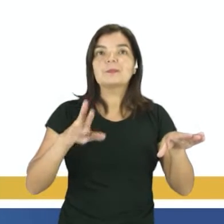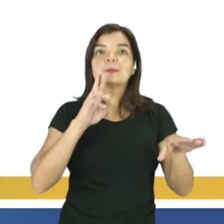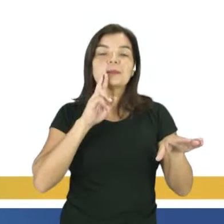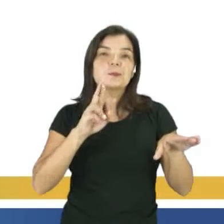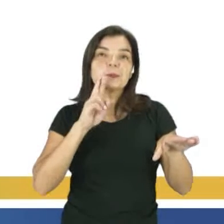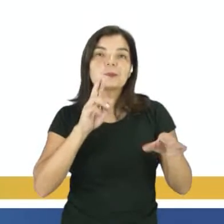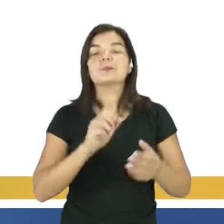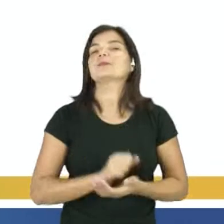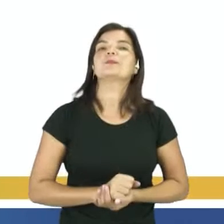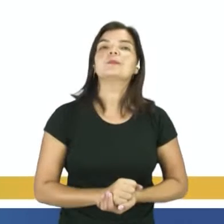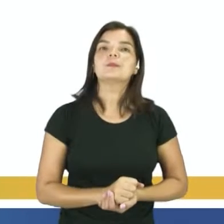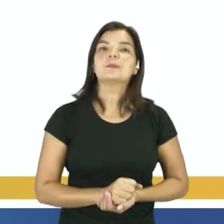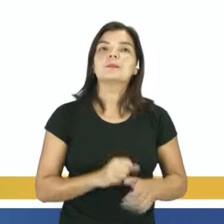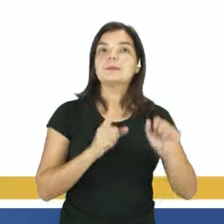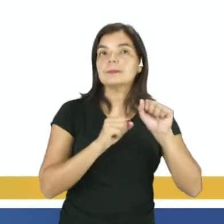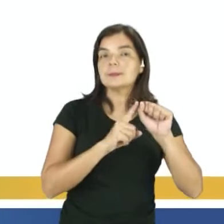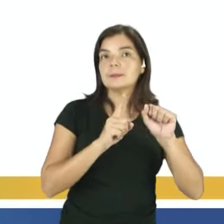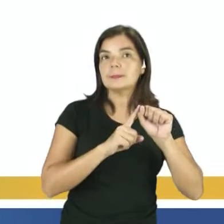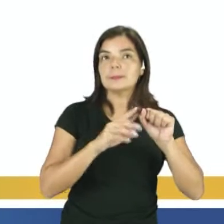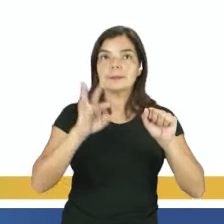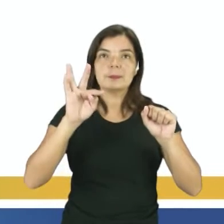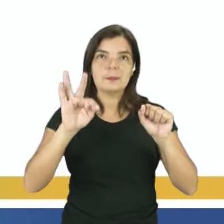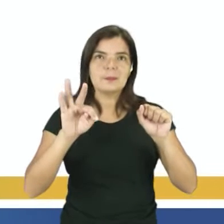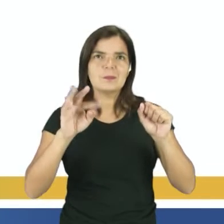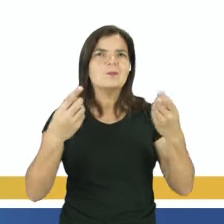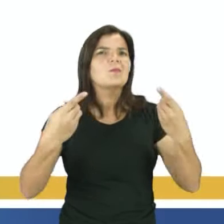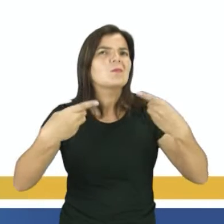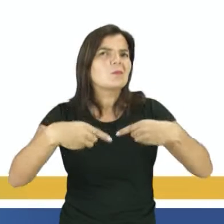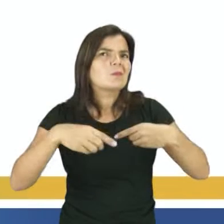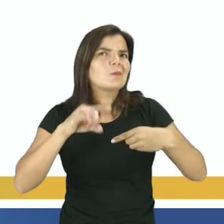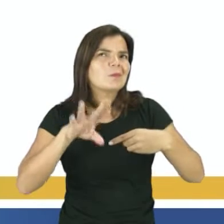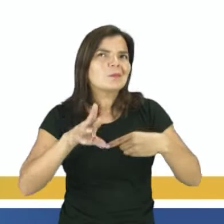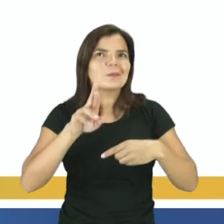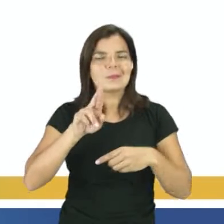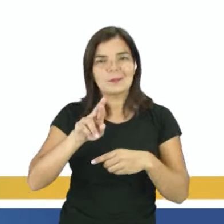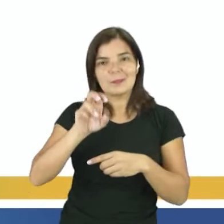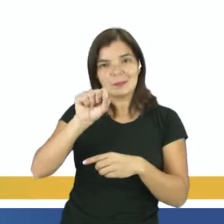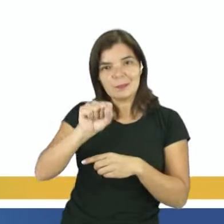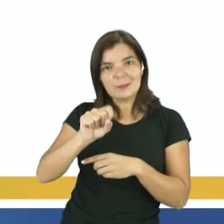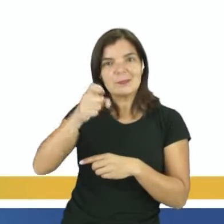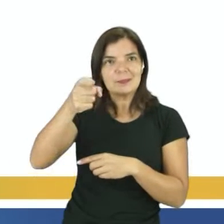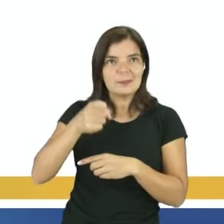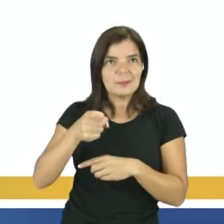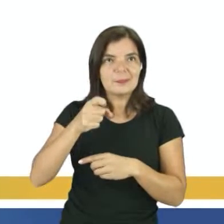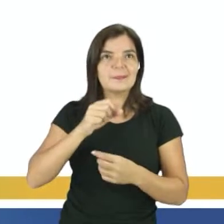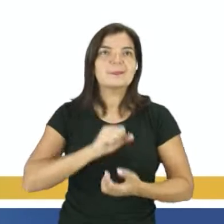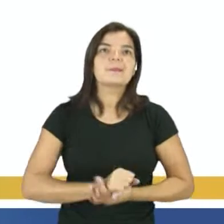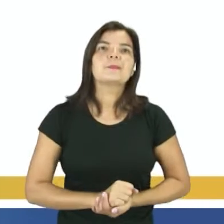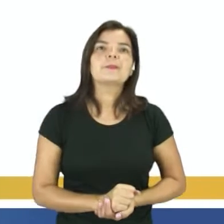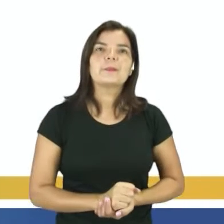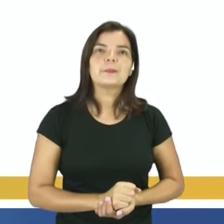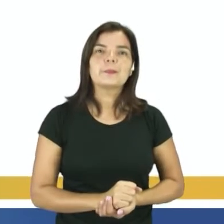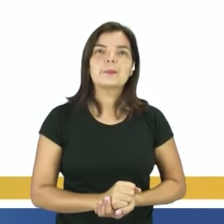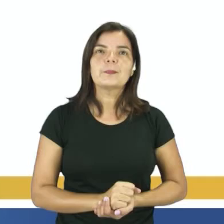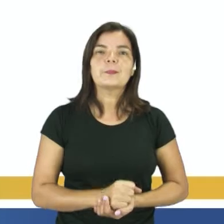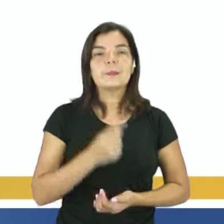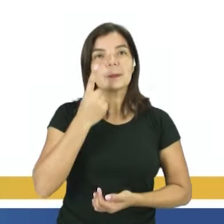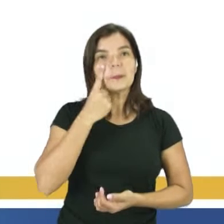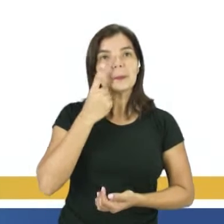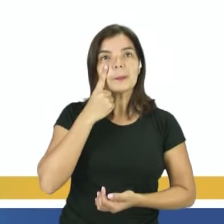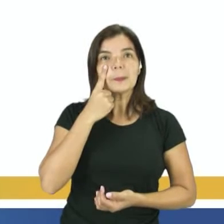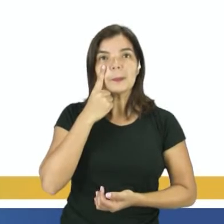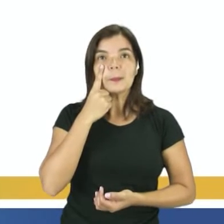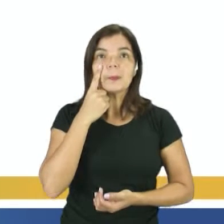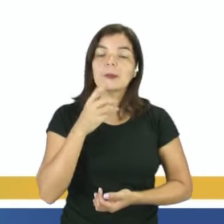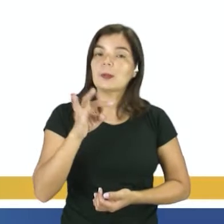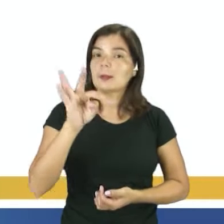afirmações. A reta T é concorrente somente às retas S e X? Vamos lá, gente. A